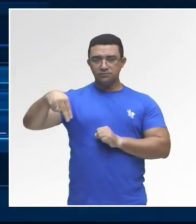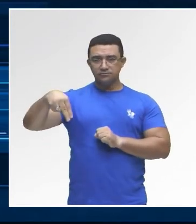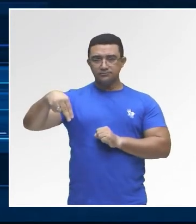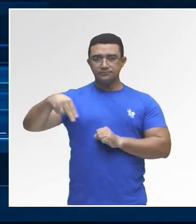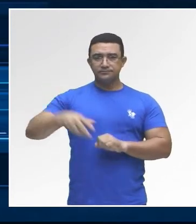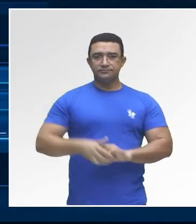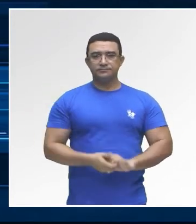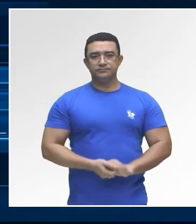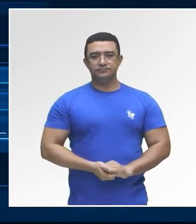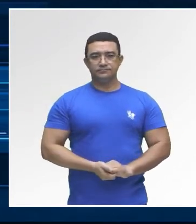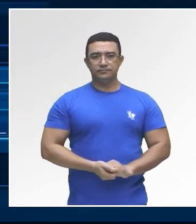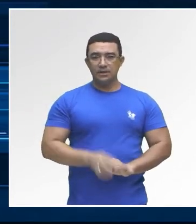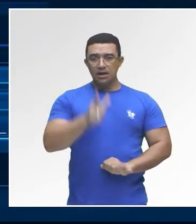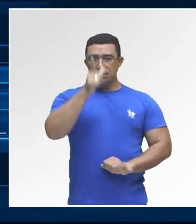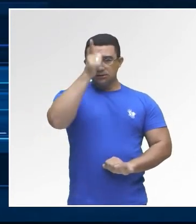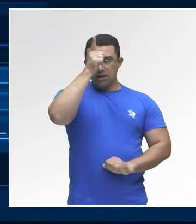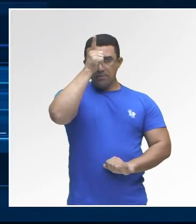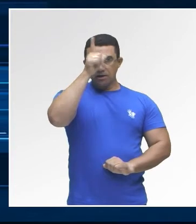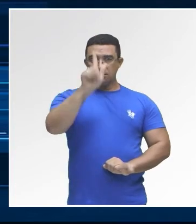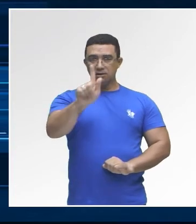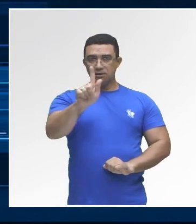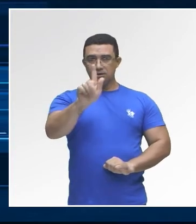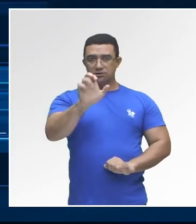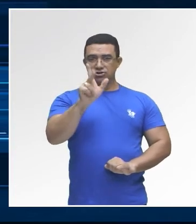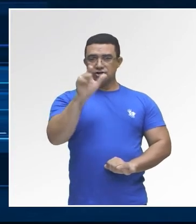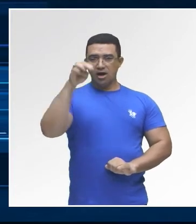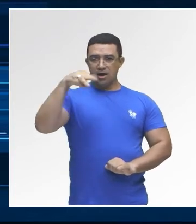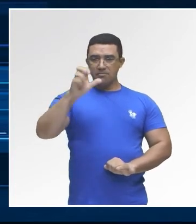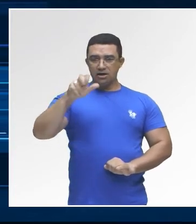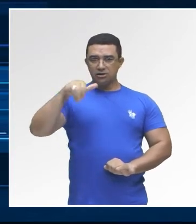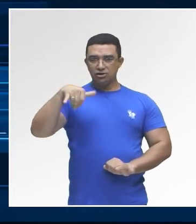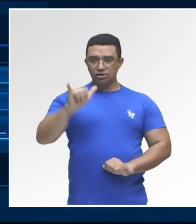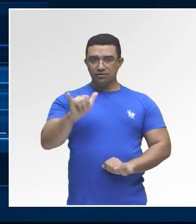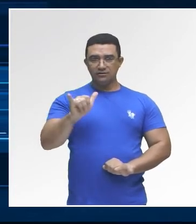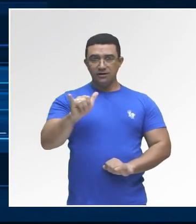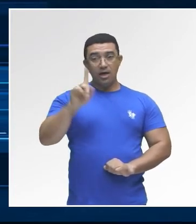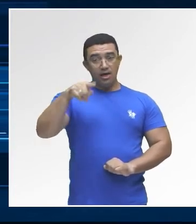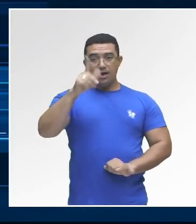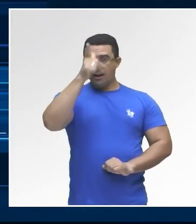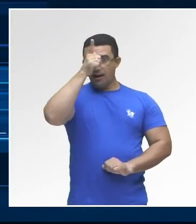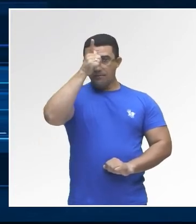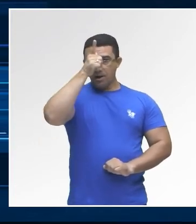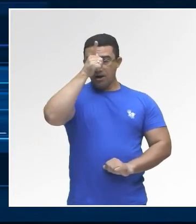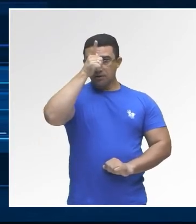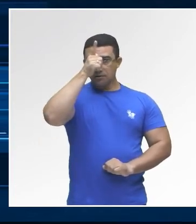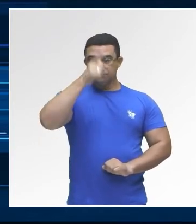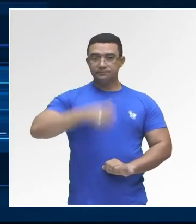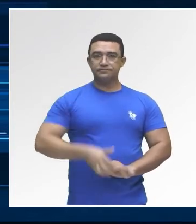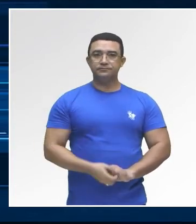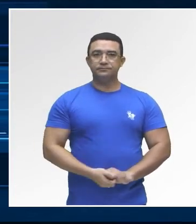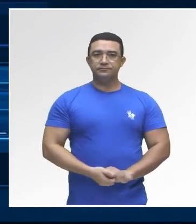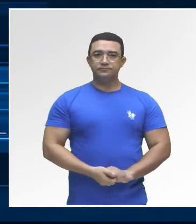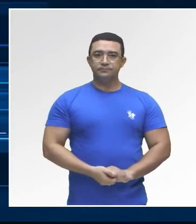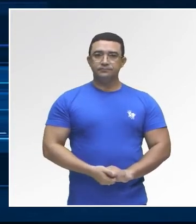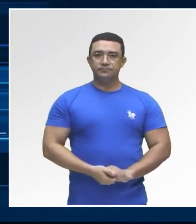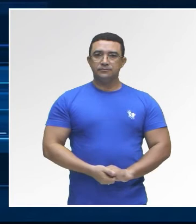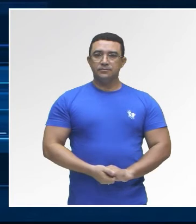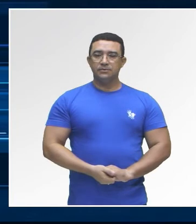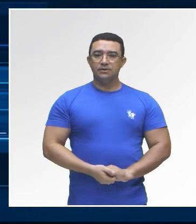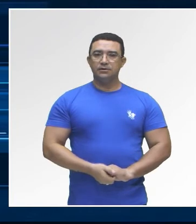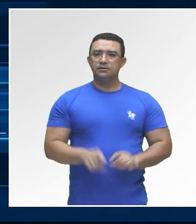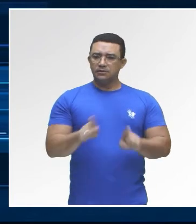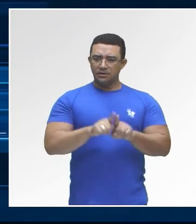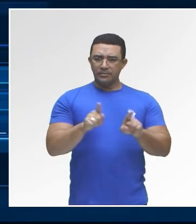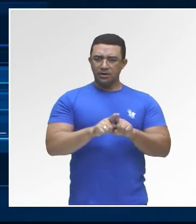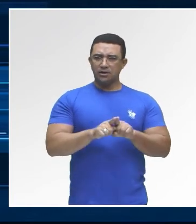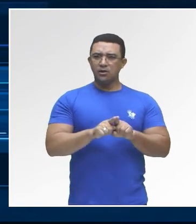Germany, Alemanha. Quem nasce na Alemanha é German, alemão ou alemã. Uma outra forma de formar também